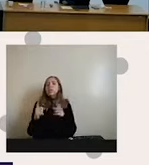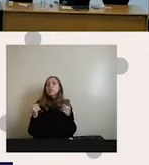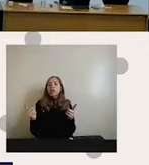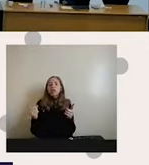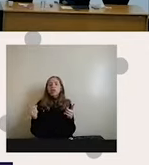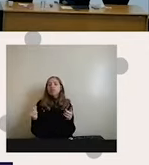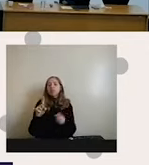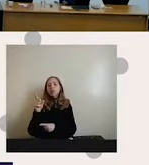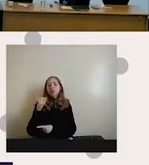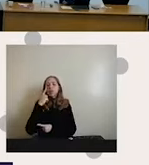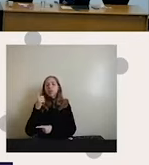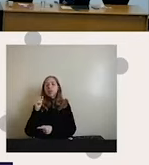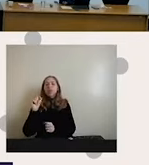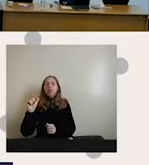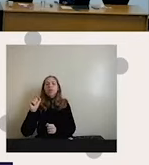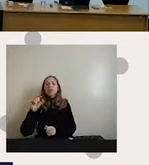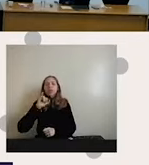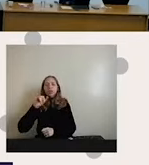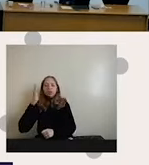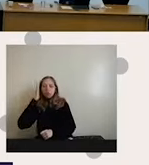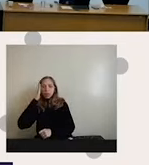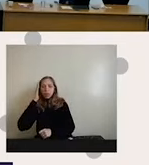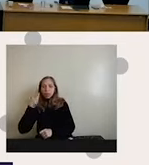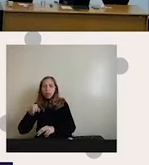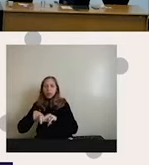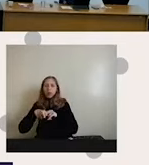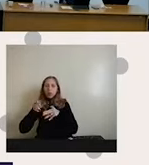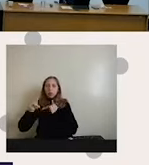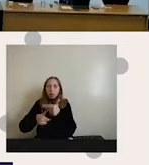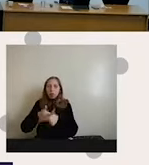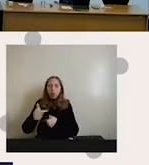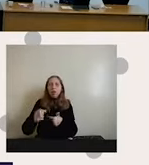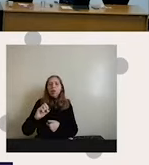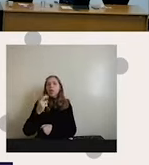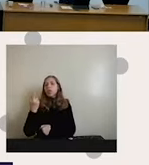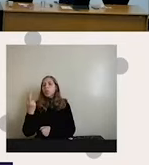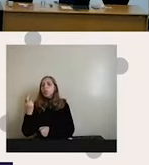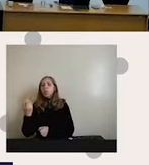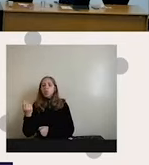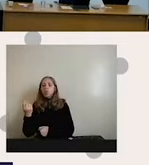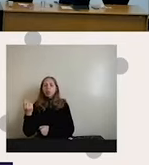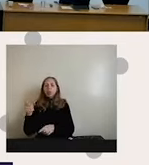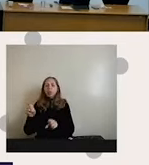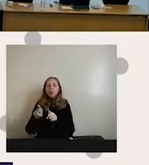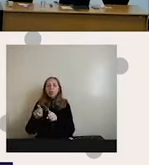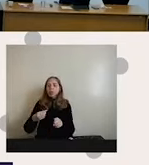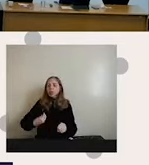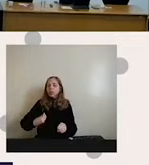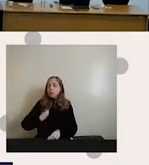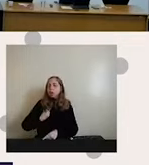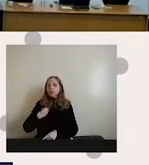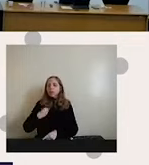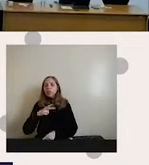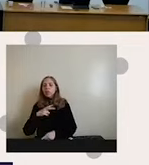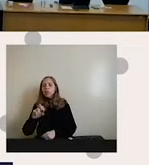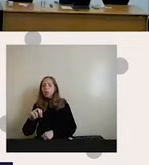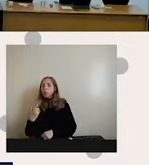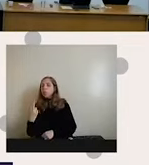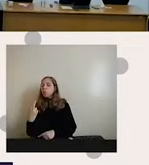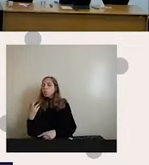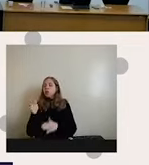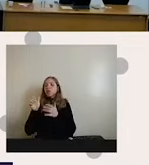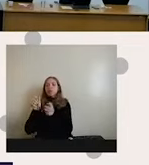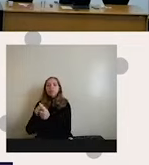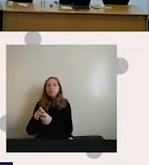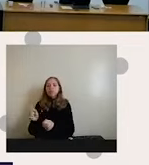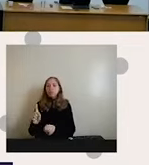se é relacionado ao trabalho, não é relacionado ao trabalho, se foi na vida pessoal, se foi, né, no trabalho exatamente, mas entender sim qual é o